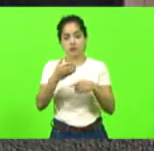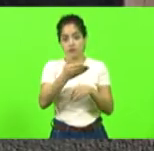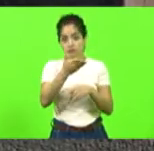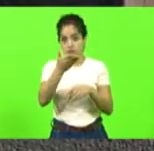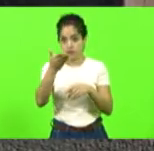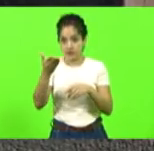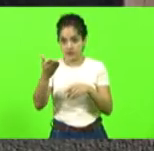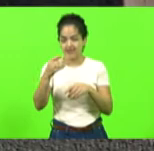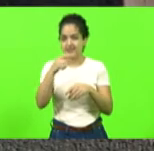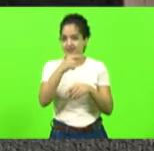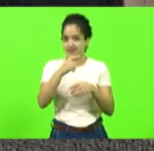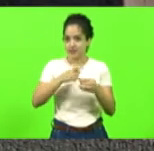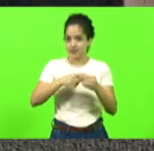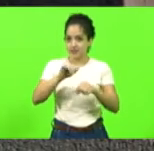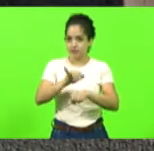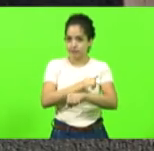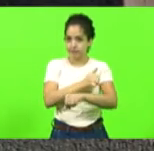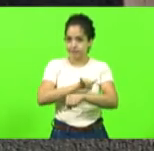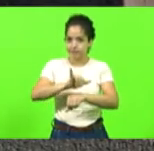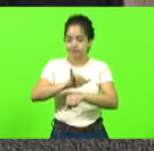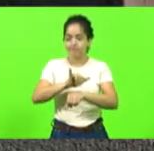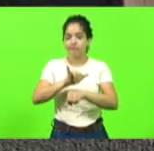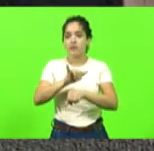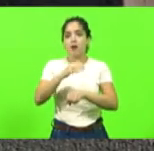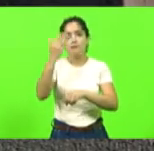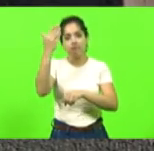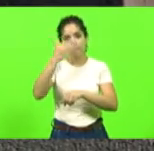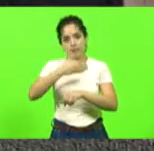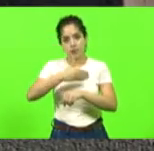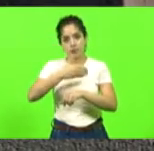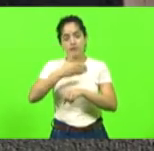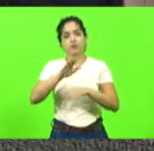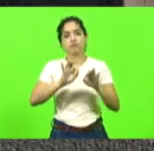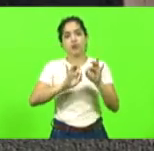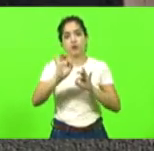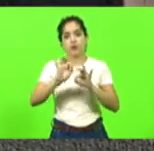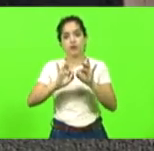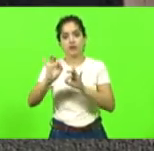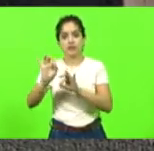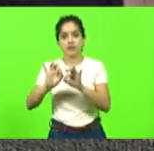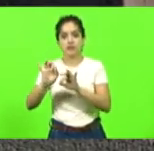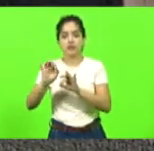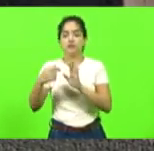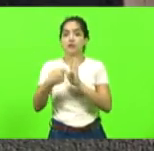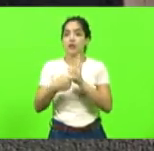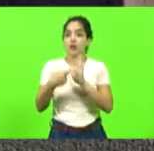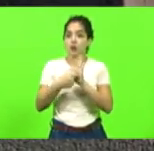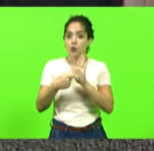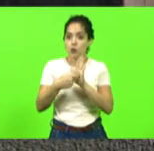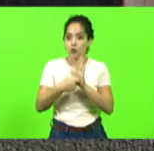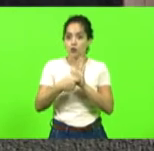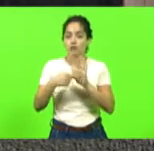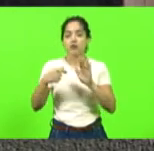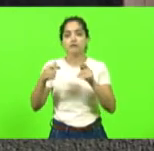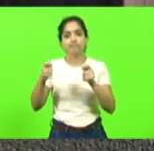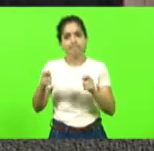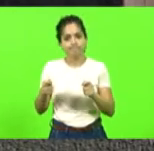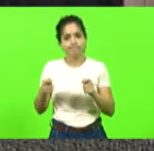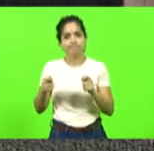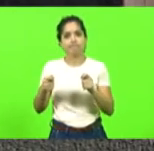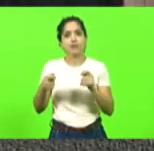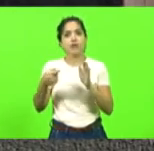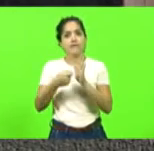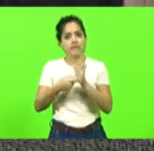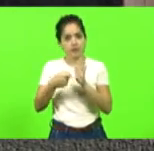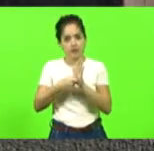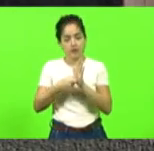de Itapiranga, são prova de que a organização, de que a luta, a resistência, mais do que nunca se